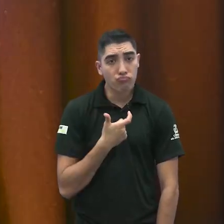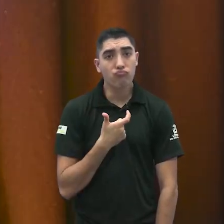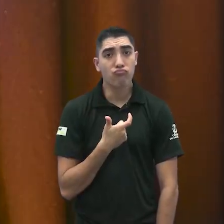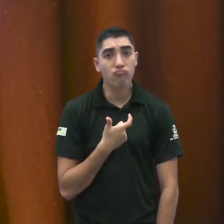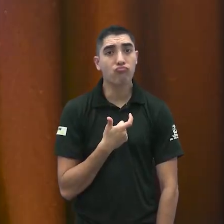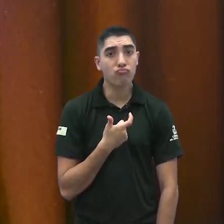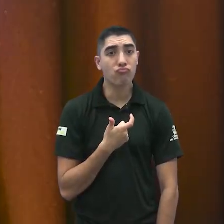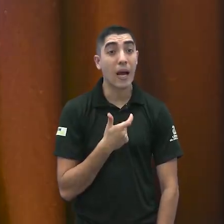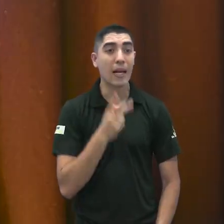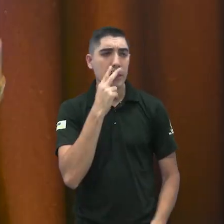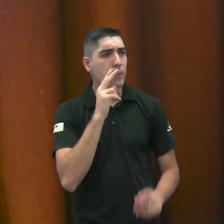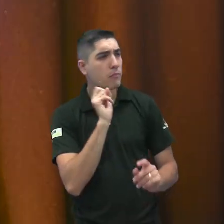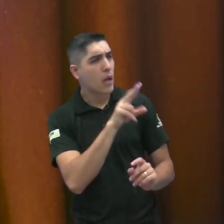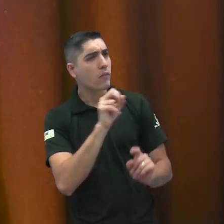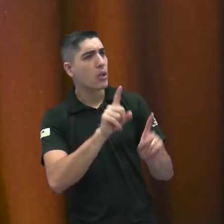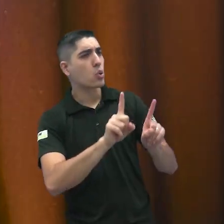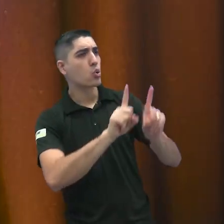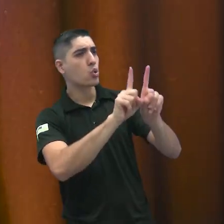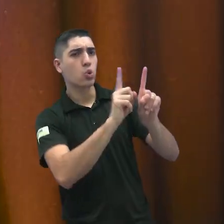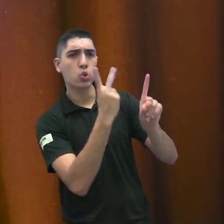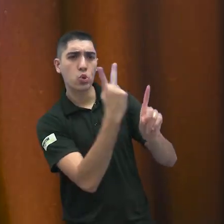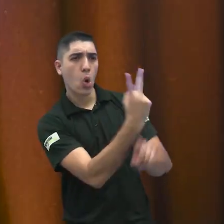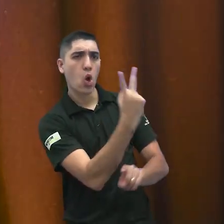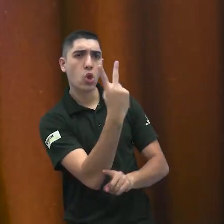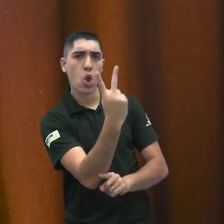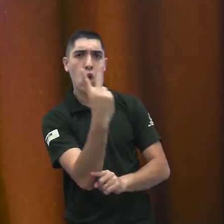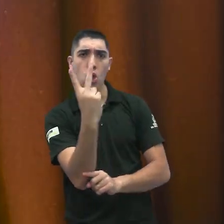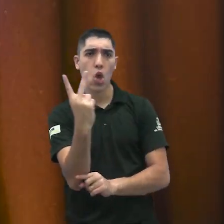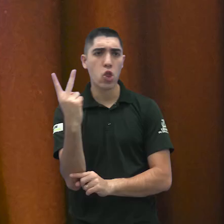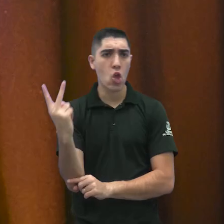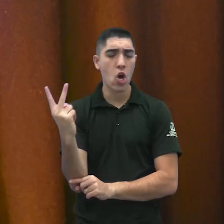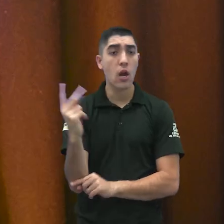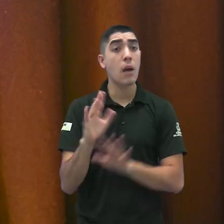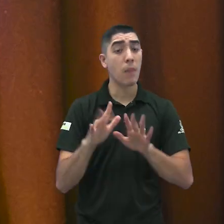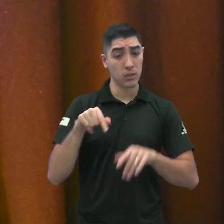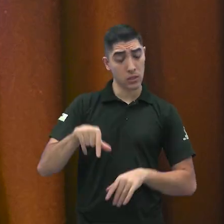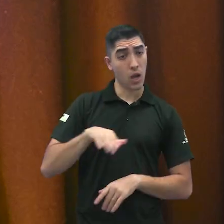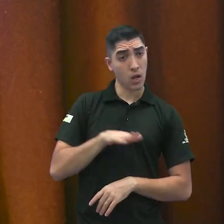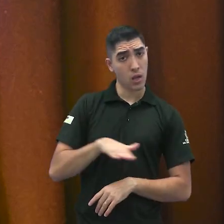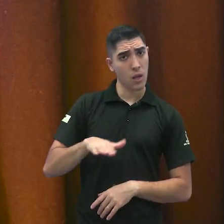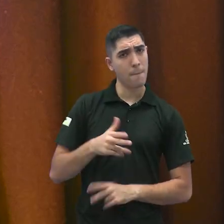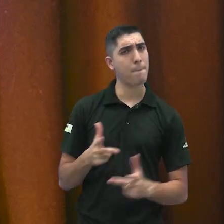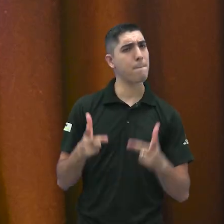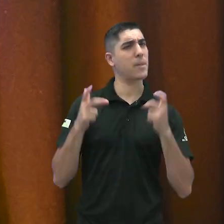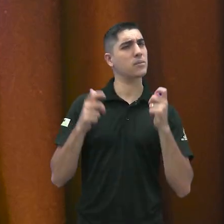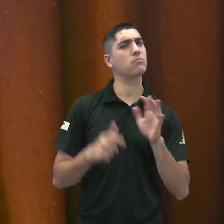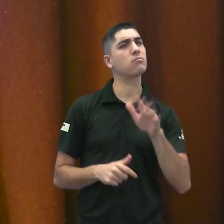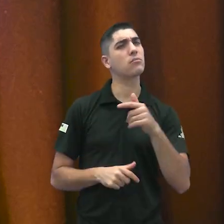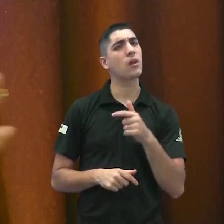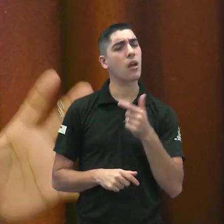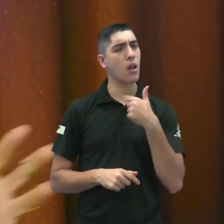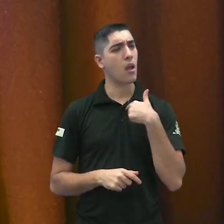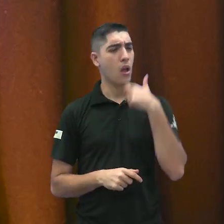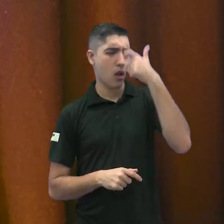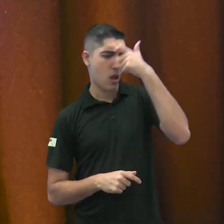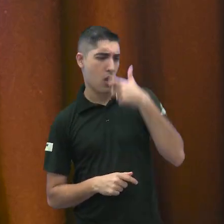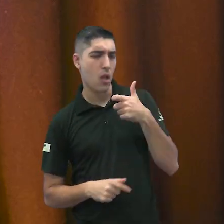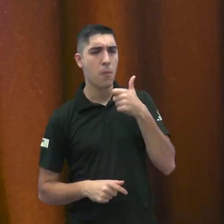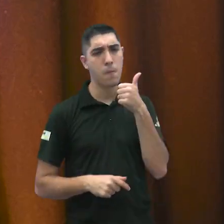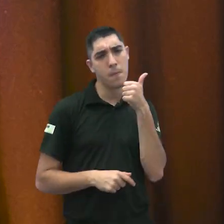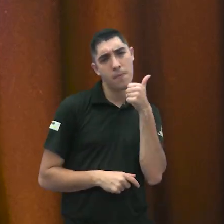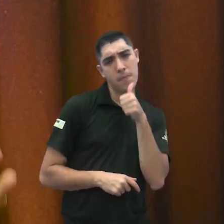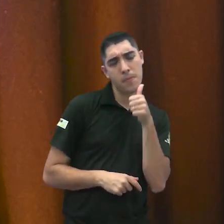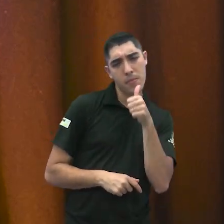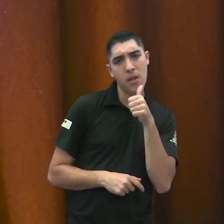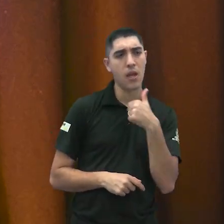ali do pai, naquela relação, no ambiente em que a criança está vivendo. Então, só que ela percebe que não é o par, porque peraí, eu sou a princesinha do papai,